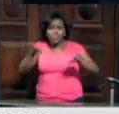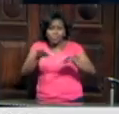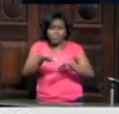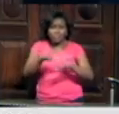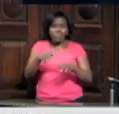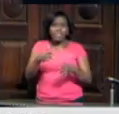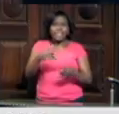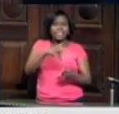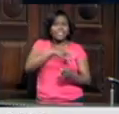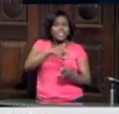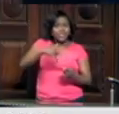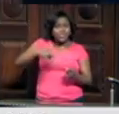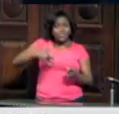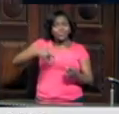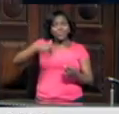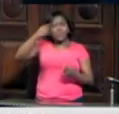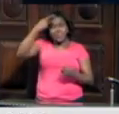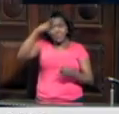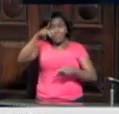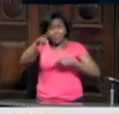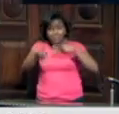da saúde da população,